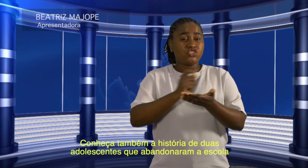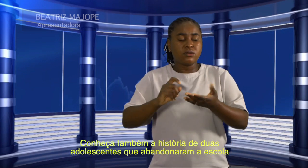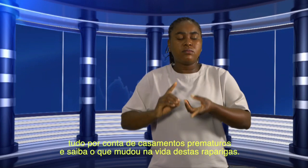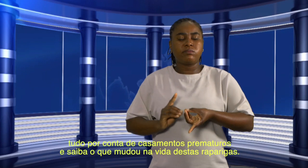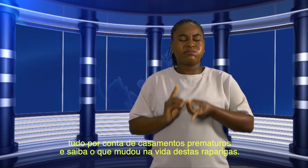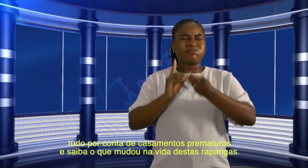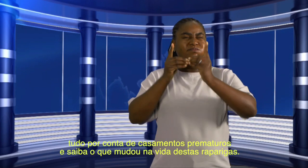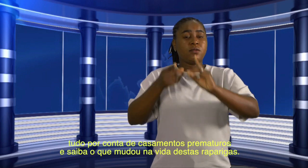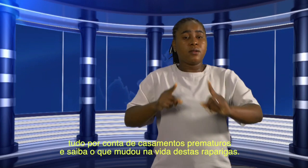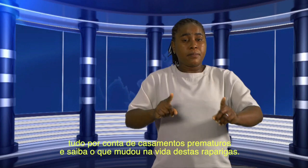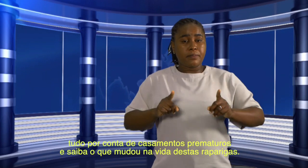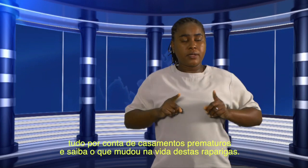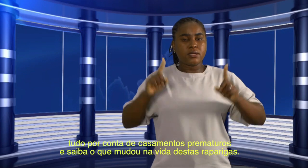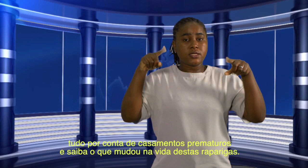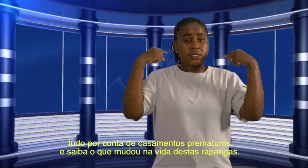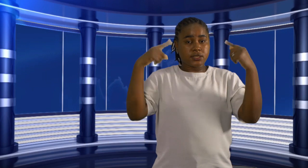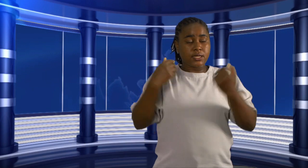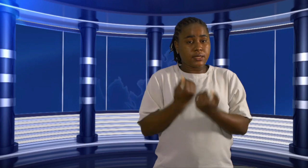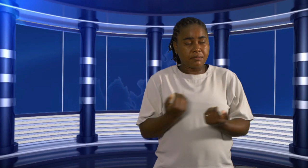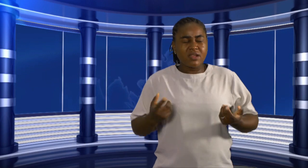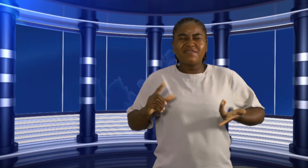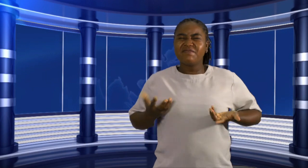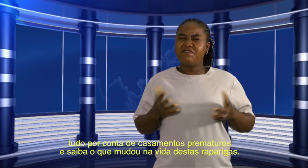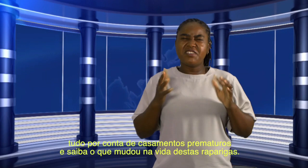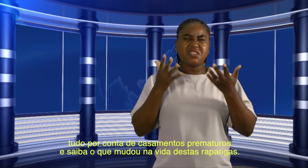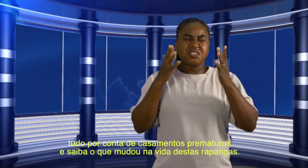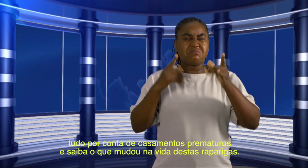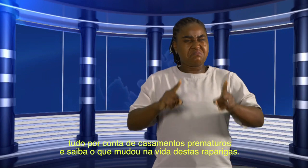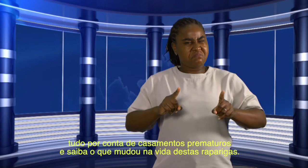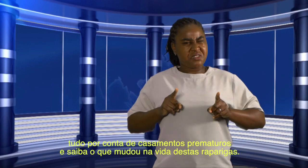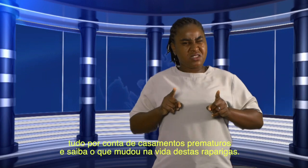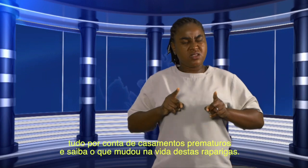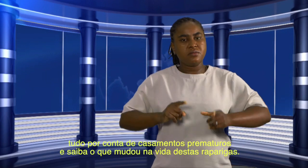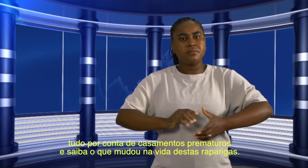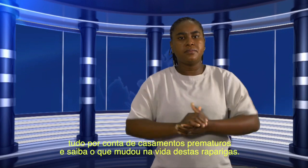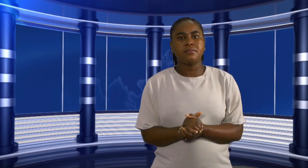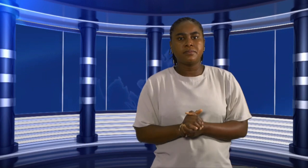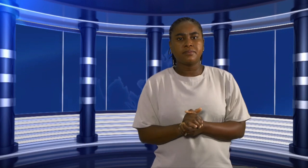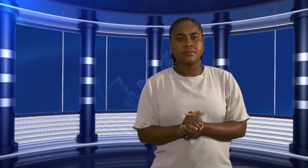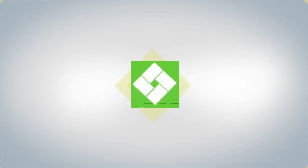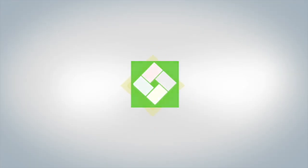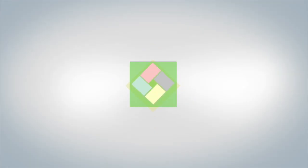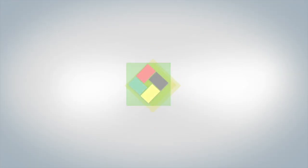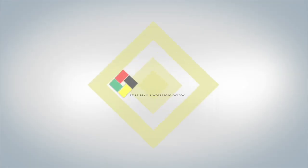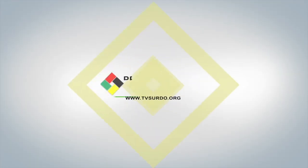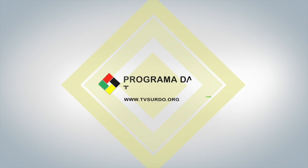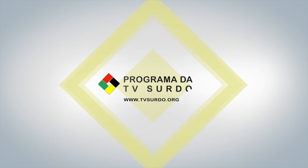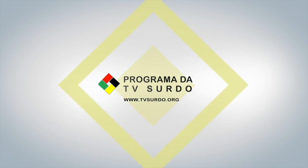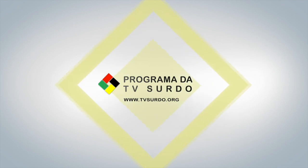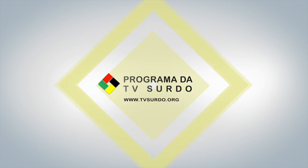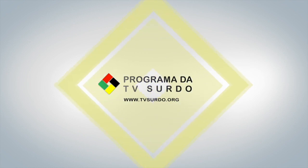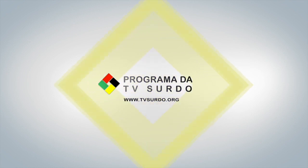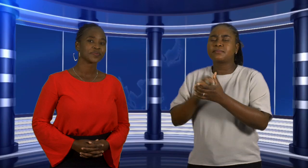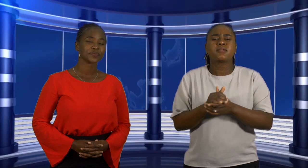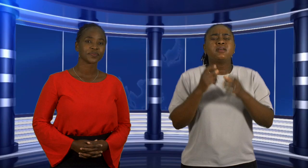escola, tudo por conta de casamentos prematuros, e saiba o que mudou na vida destas raparigas.